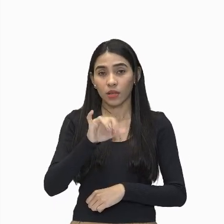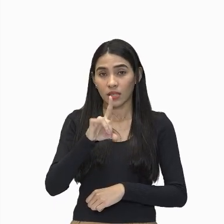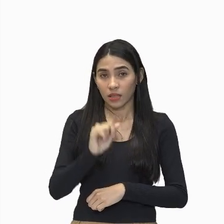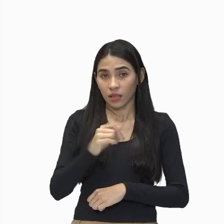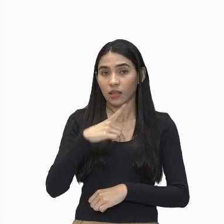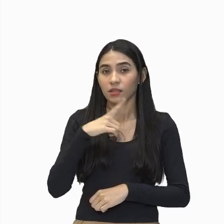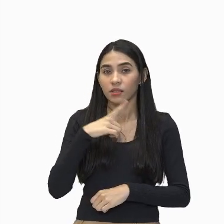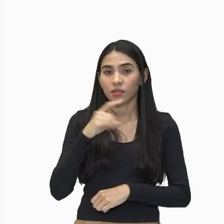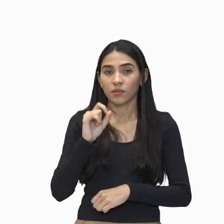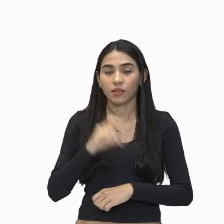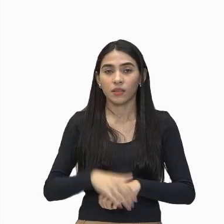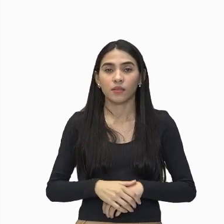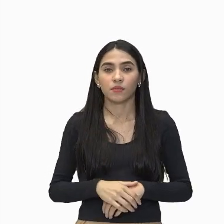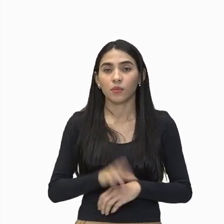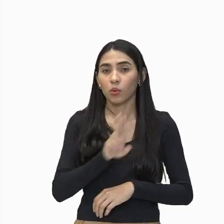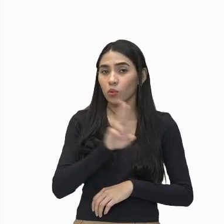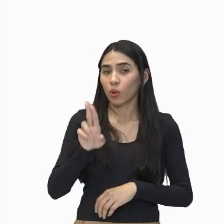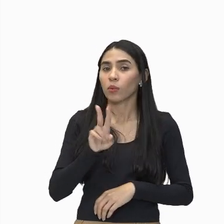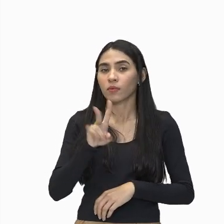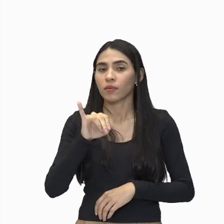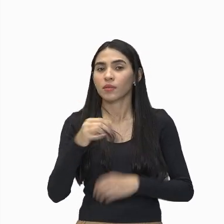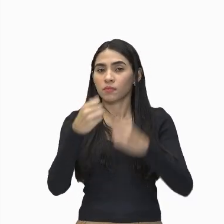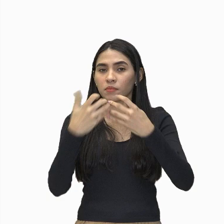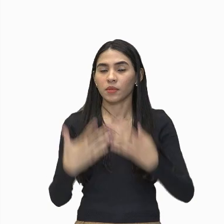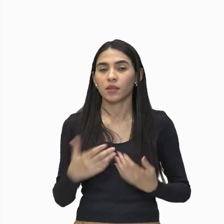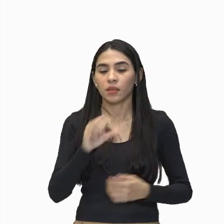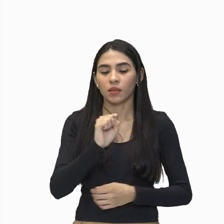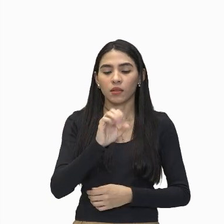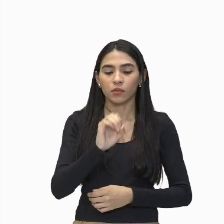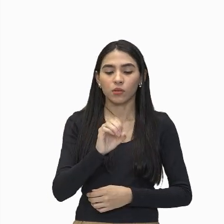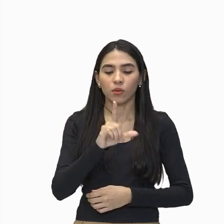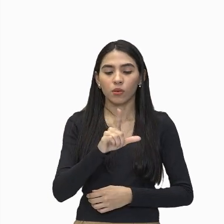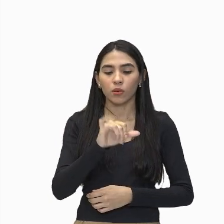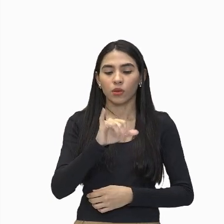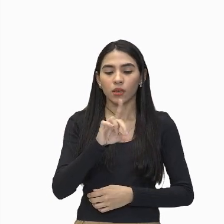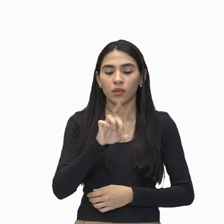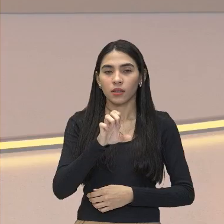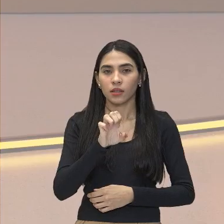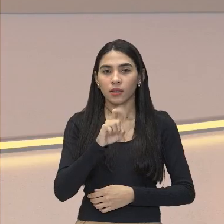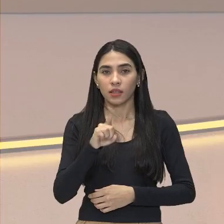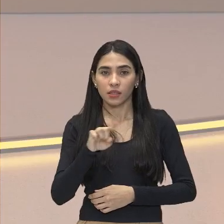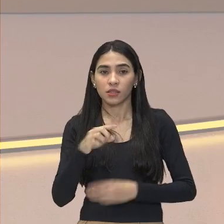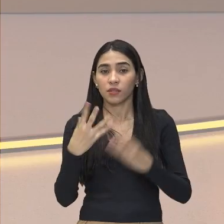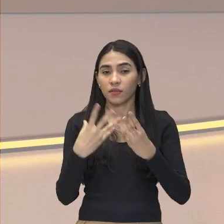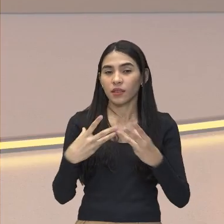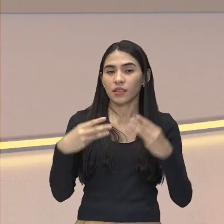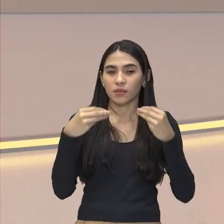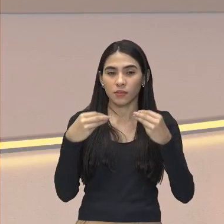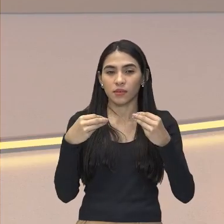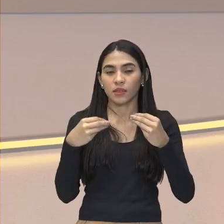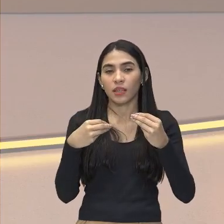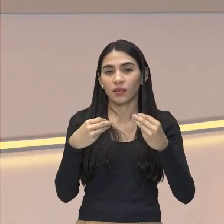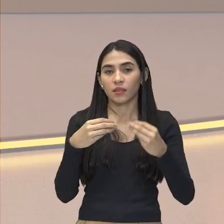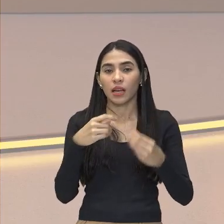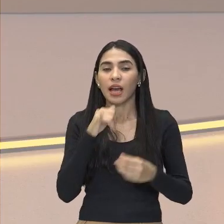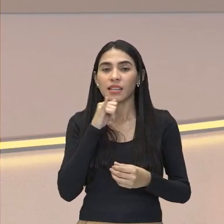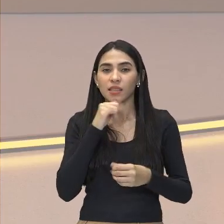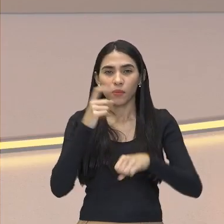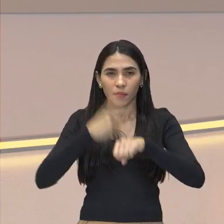essa, o nome já está dizendo, essa solidez. Vamos ver aqui, olha, nós tínhamos as